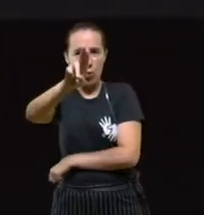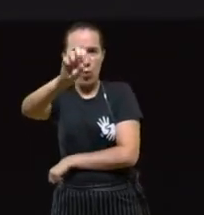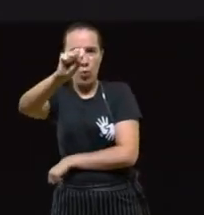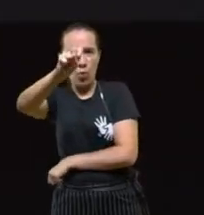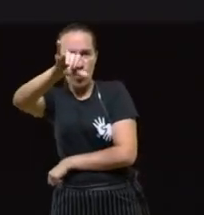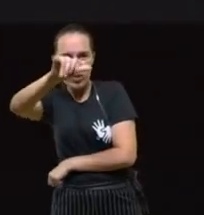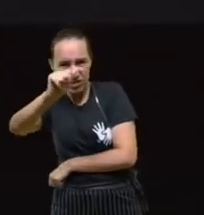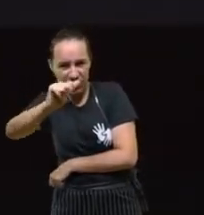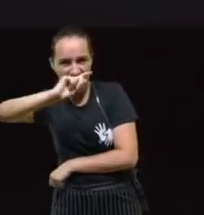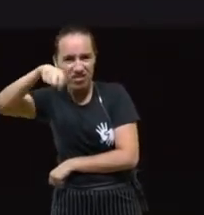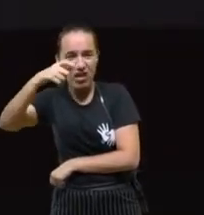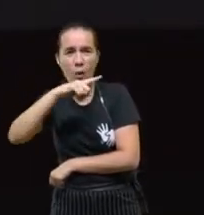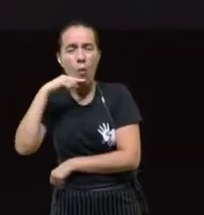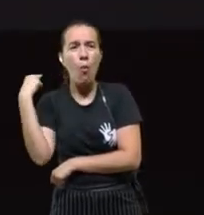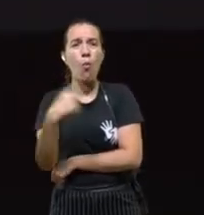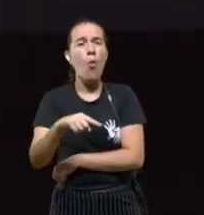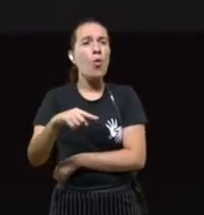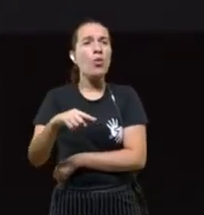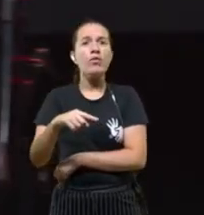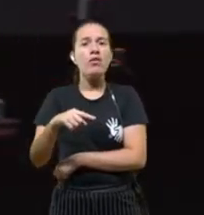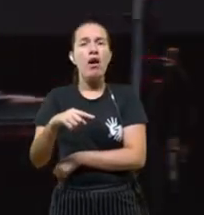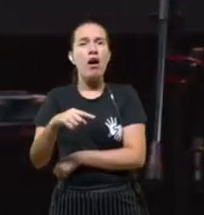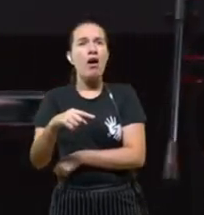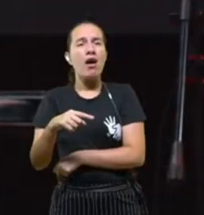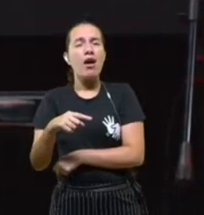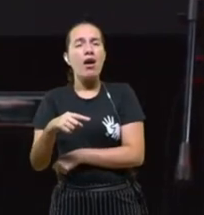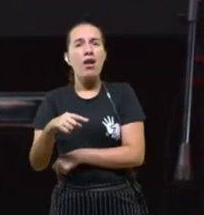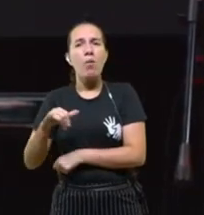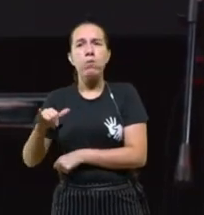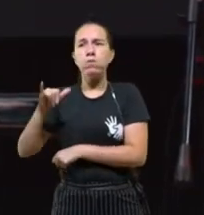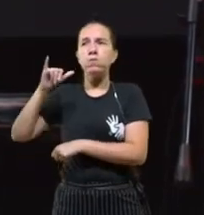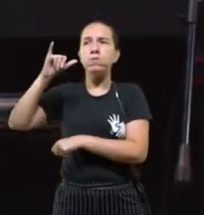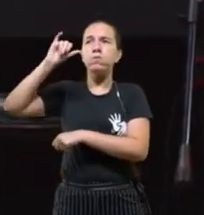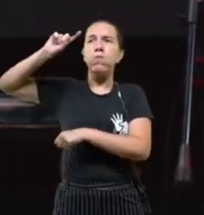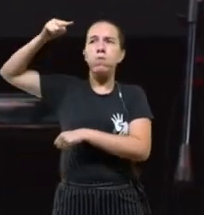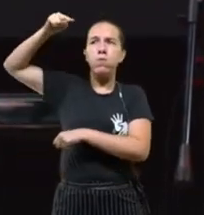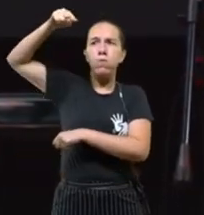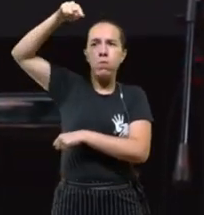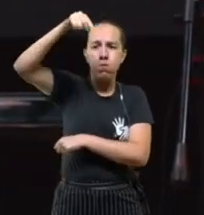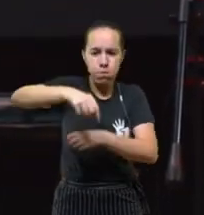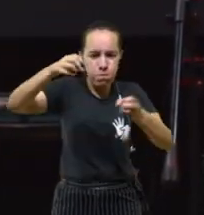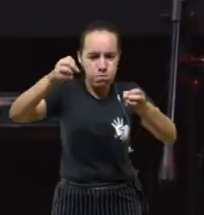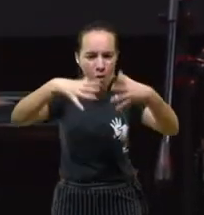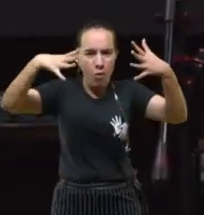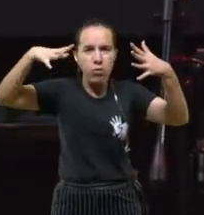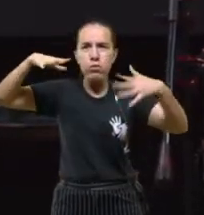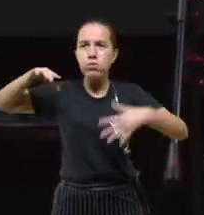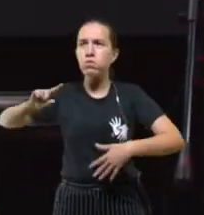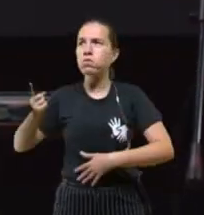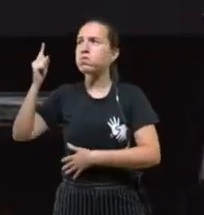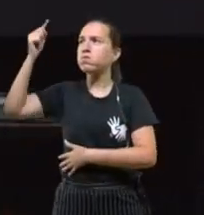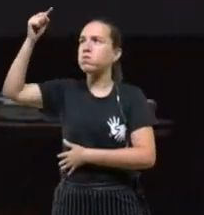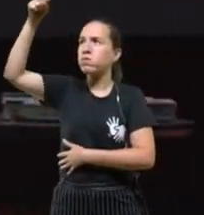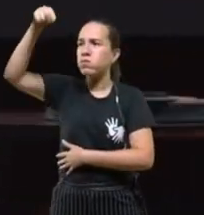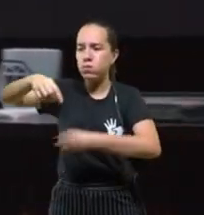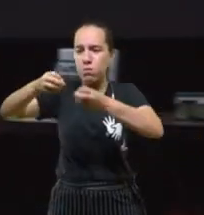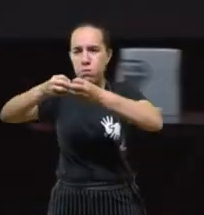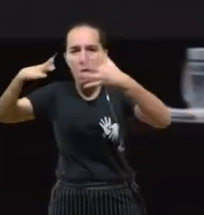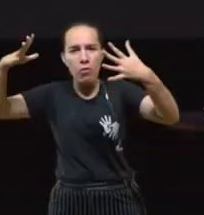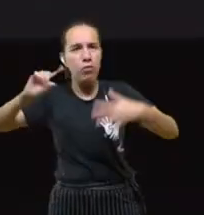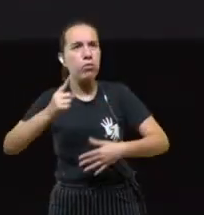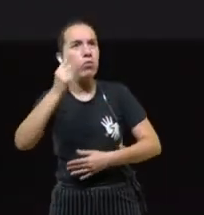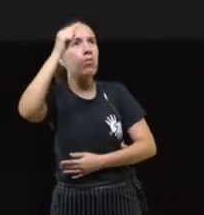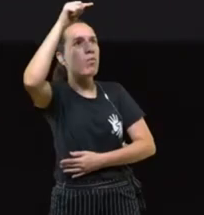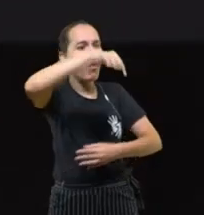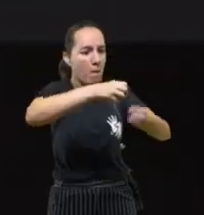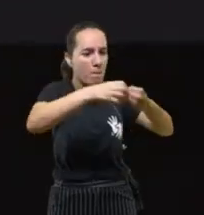importa quanta gente que ele mata, só pelo orgulho dele de pegar. Esse é o